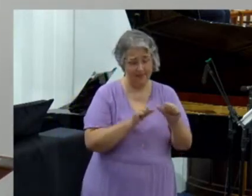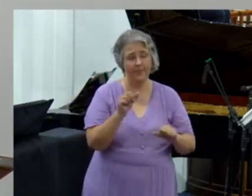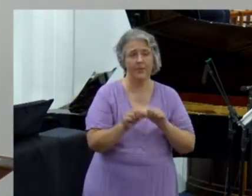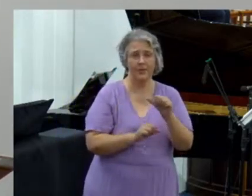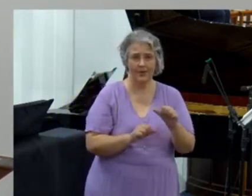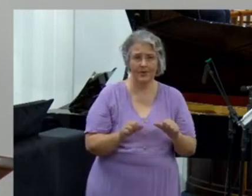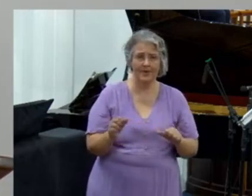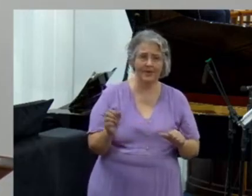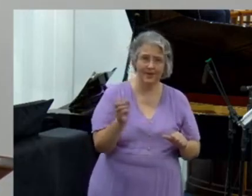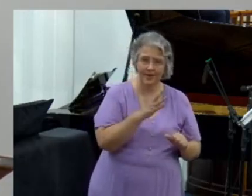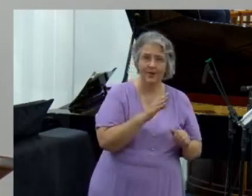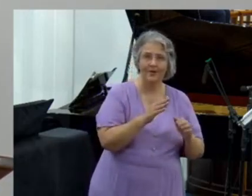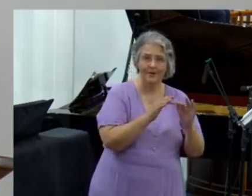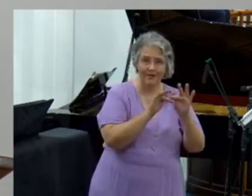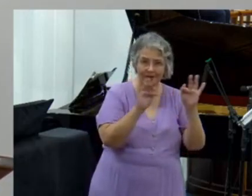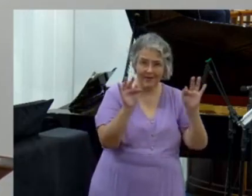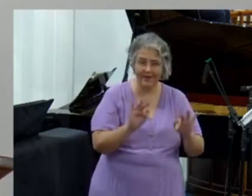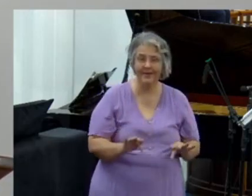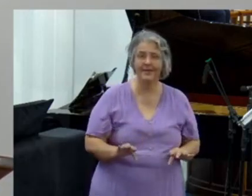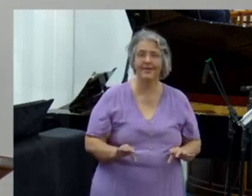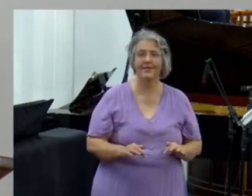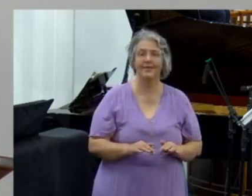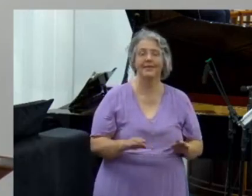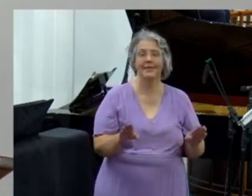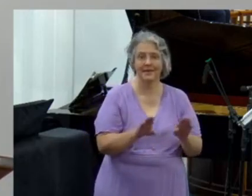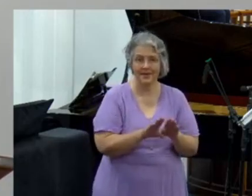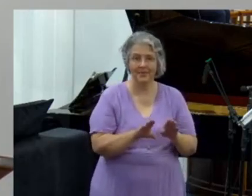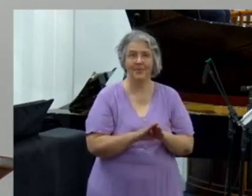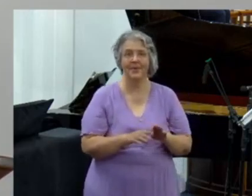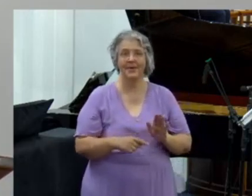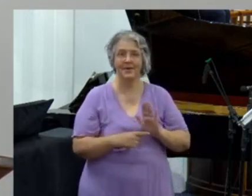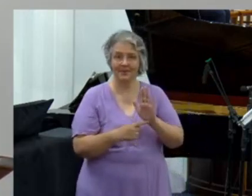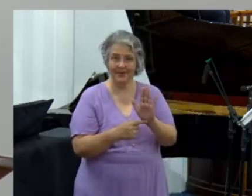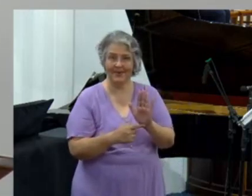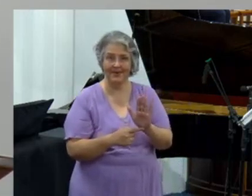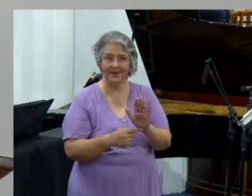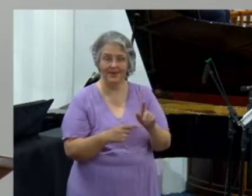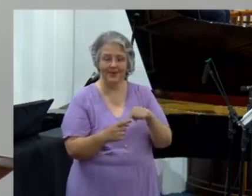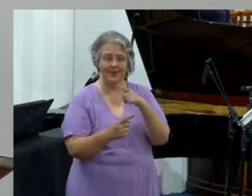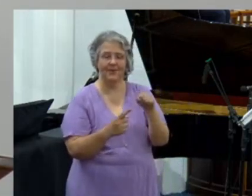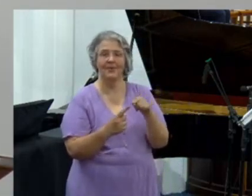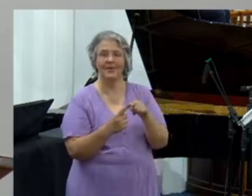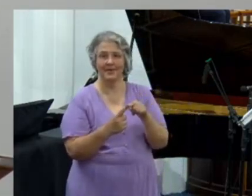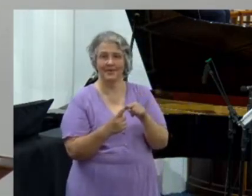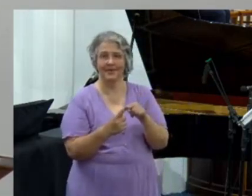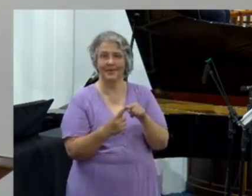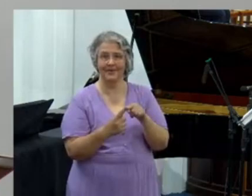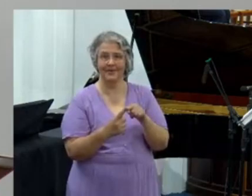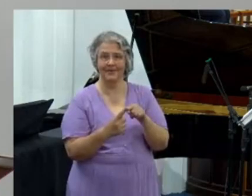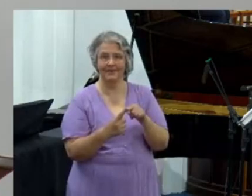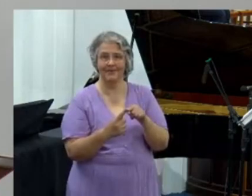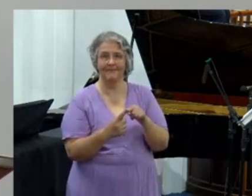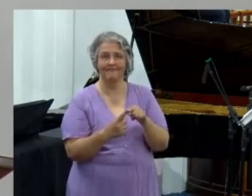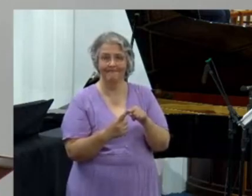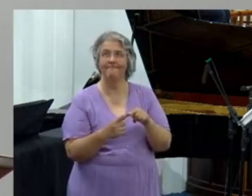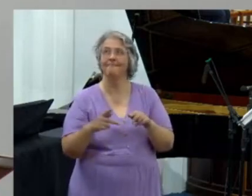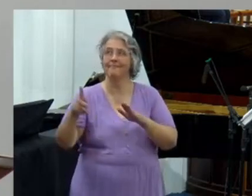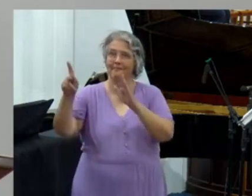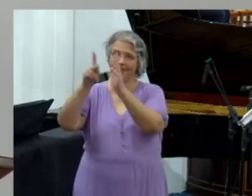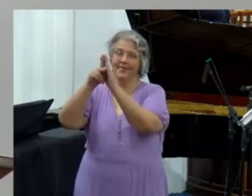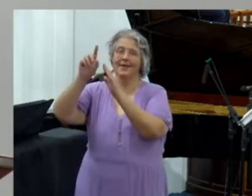a função do templo por meio dele mesmo, também mostra que o propósito do templo era para